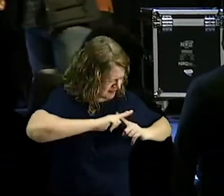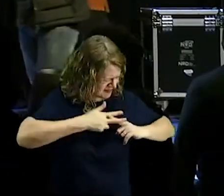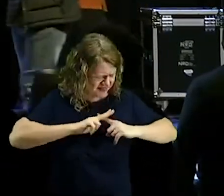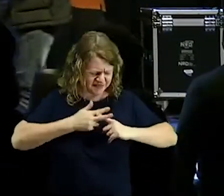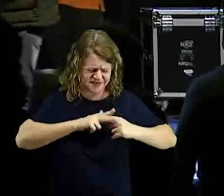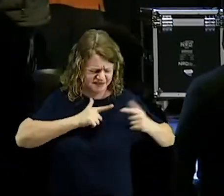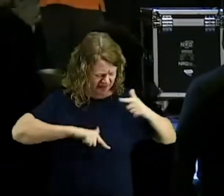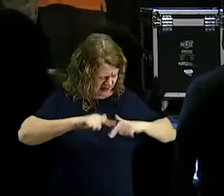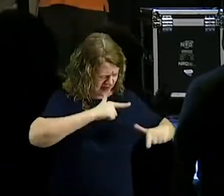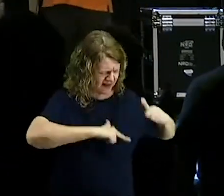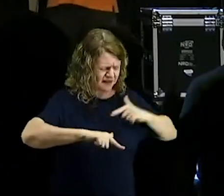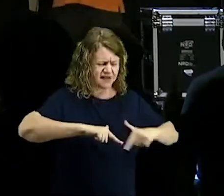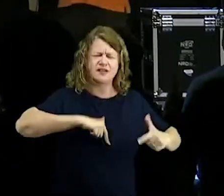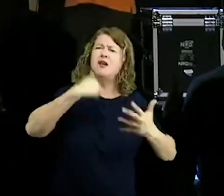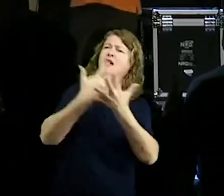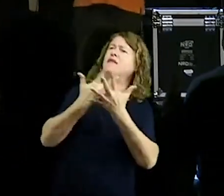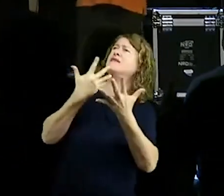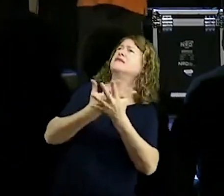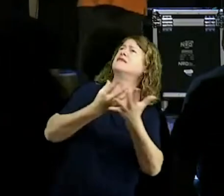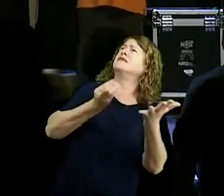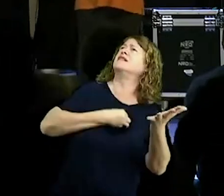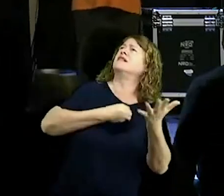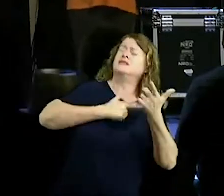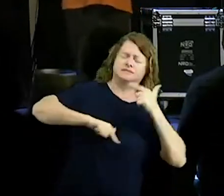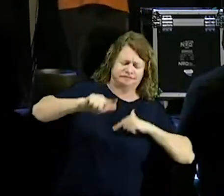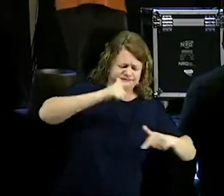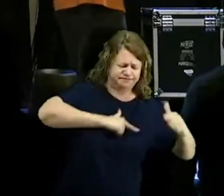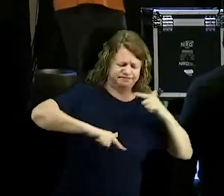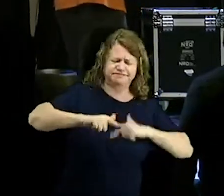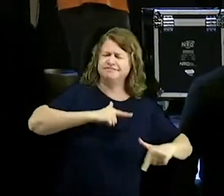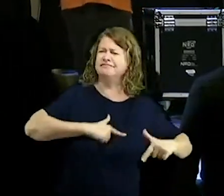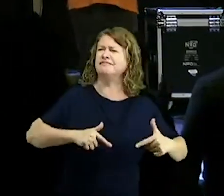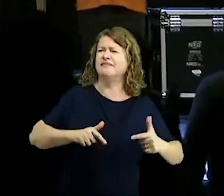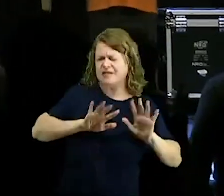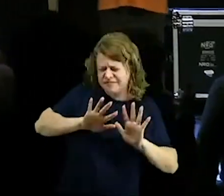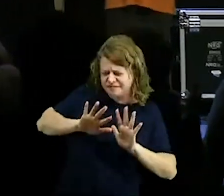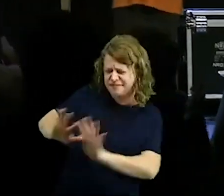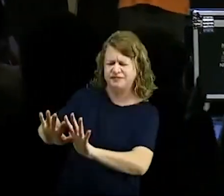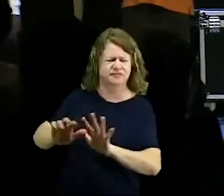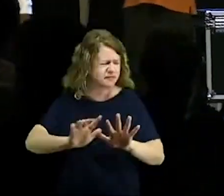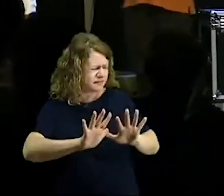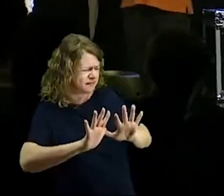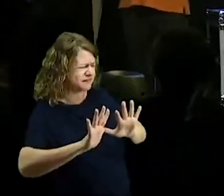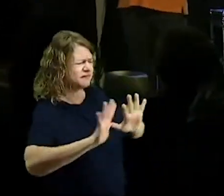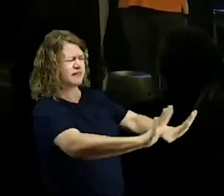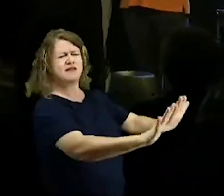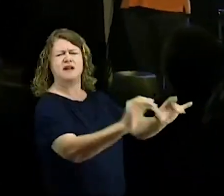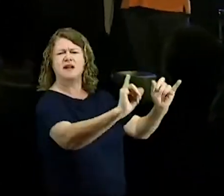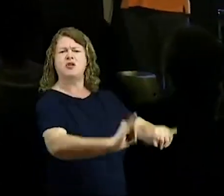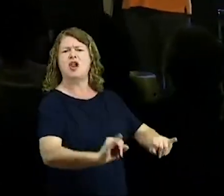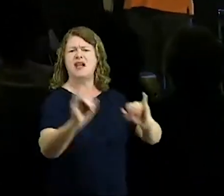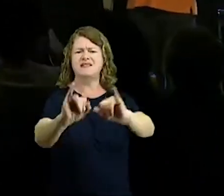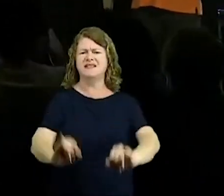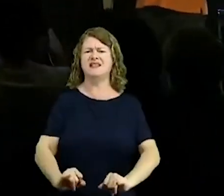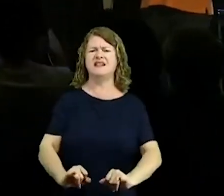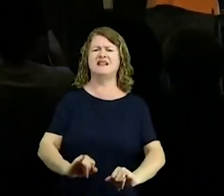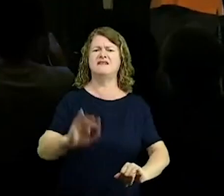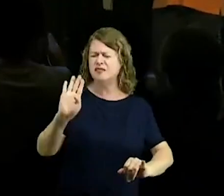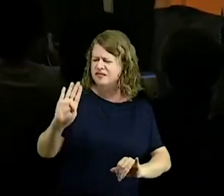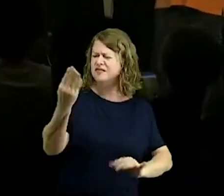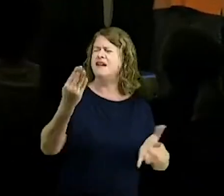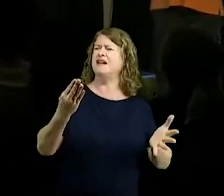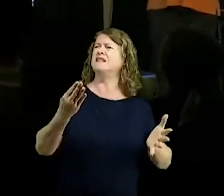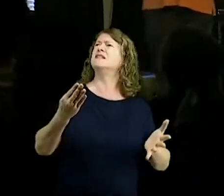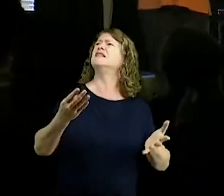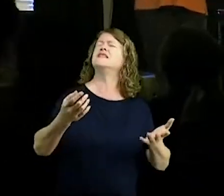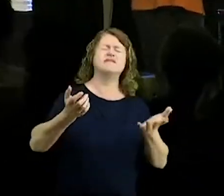rejeitamos, recusamos os altares profanados. Nós recusamos